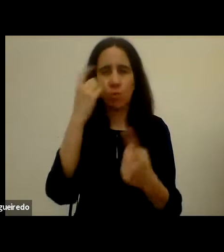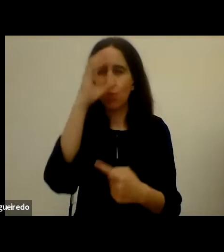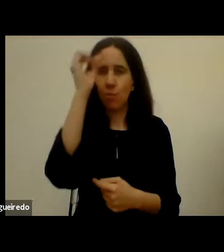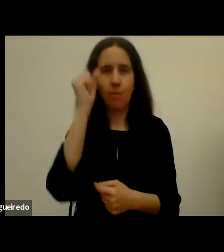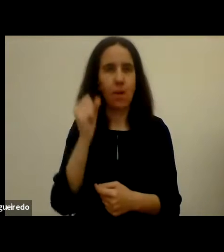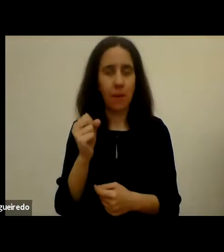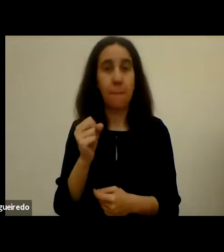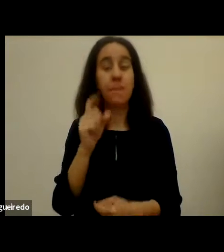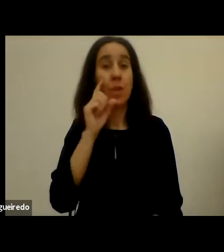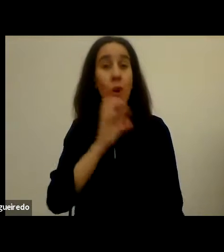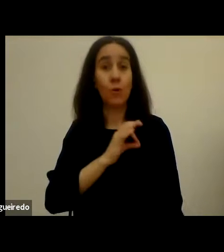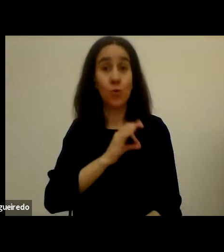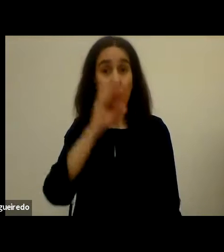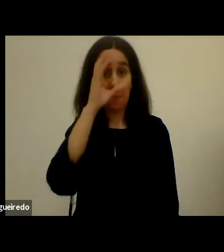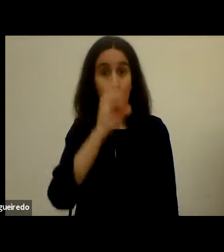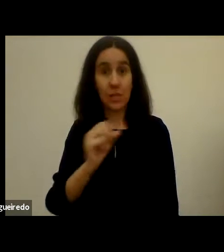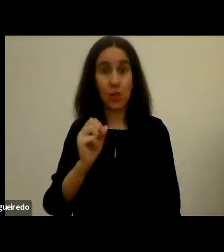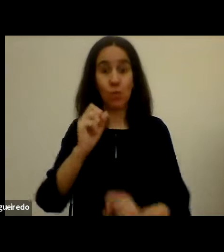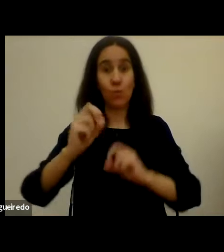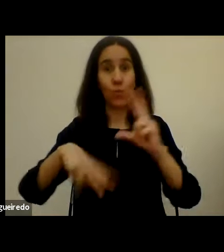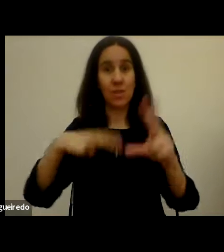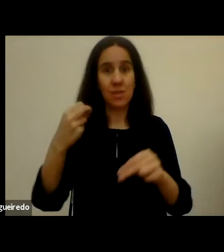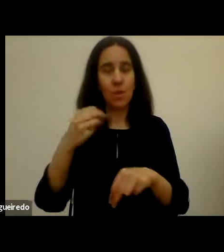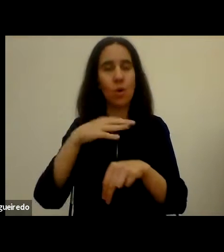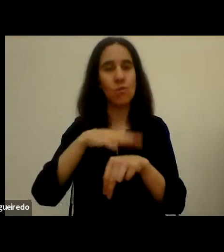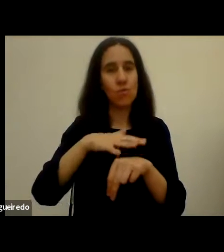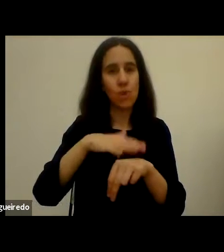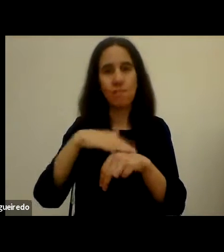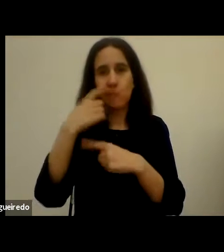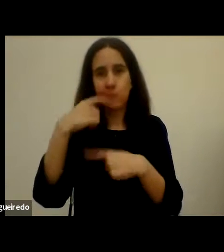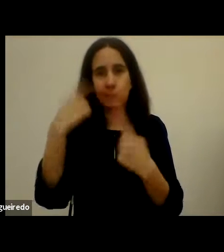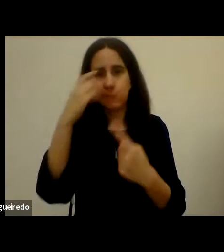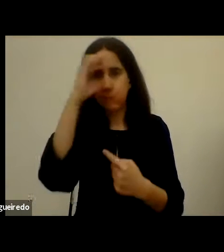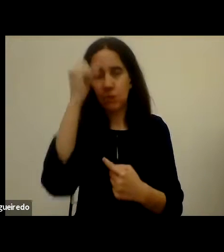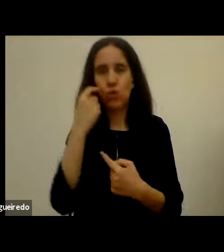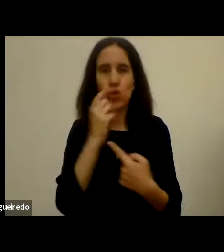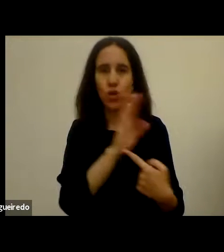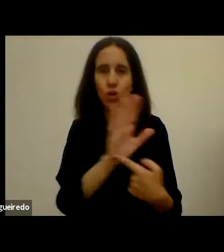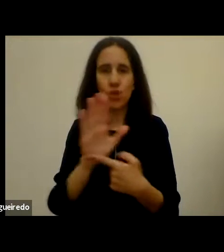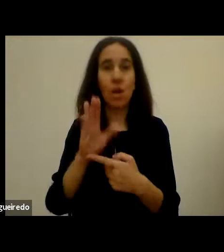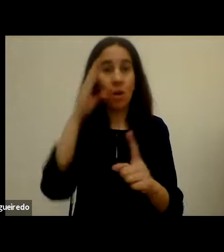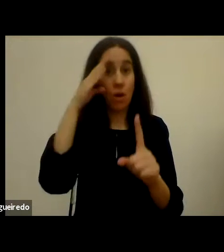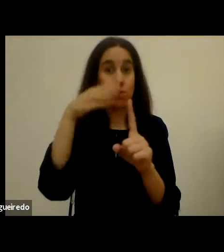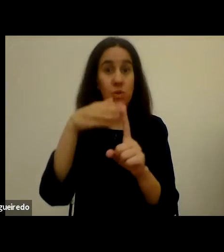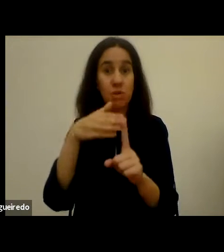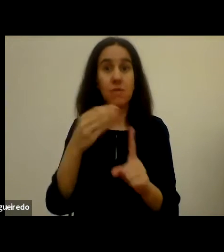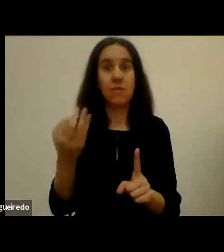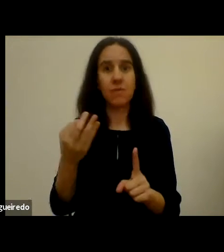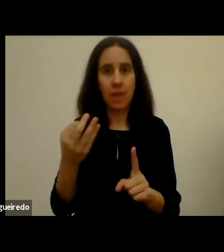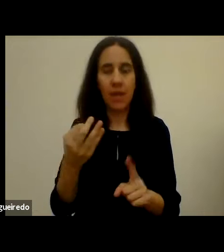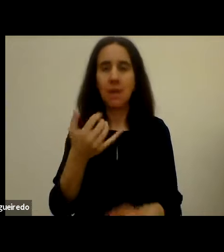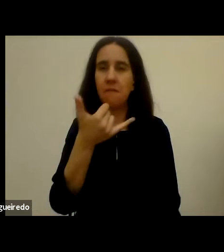A senhora Ministra da Modernização do Estado e da Administração Pública já disse que o objetivo é chegar a